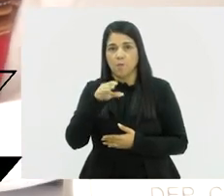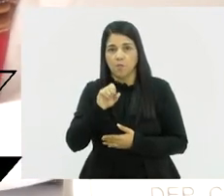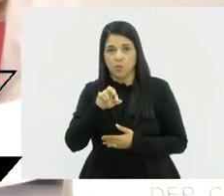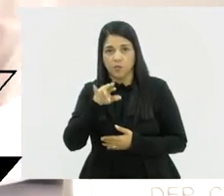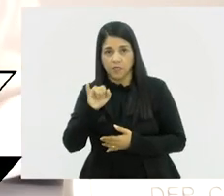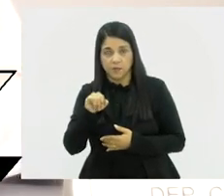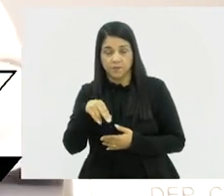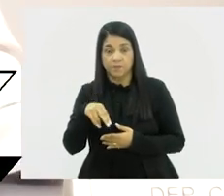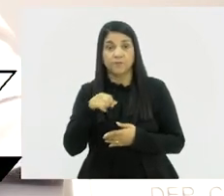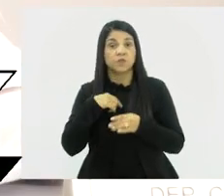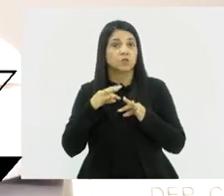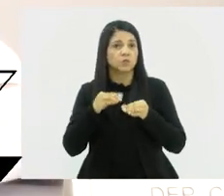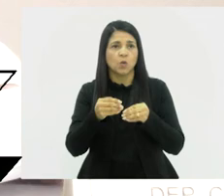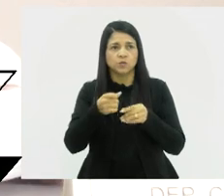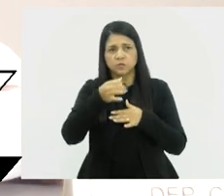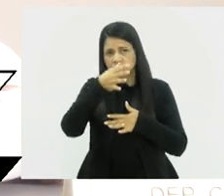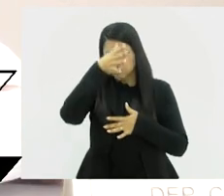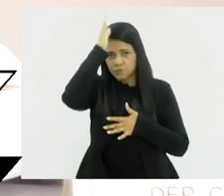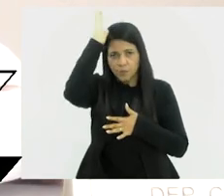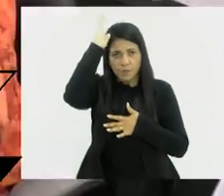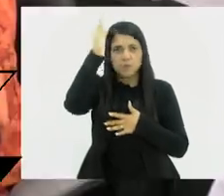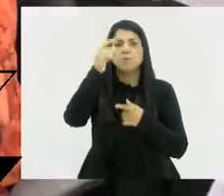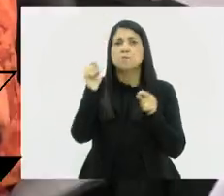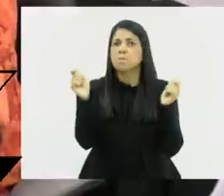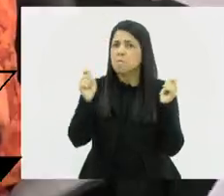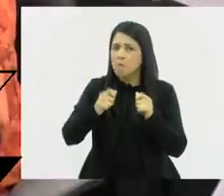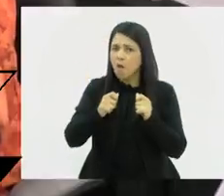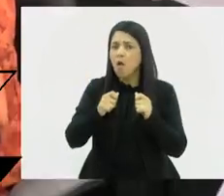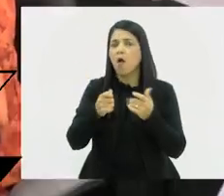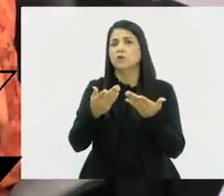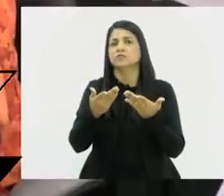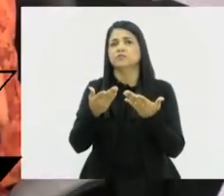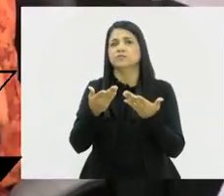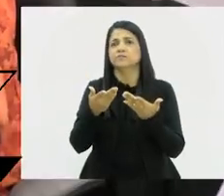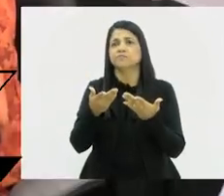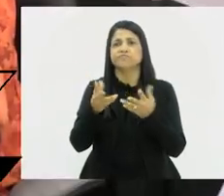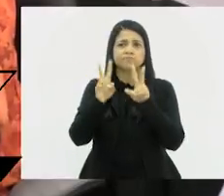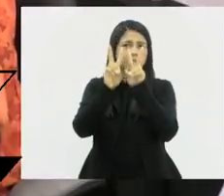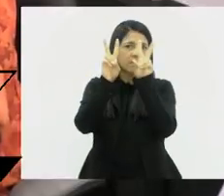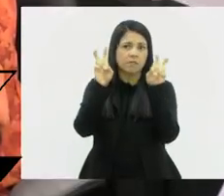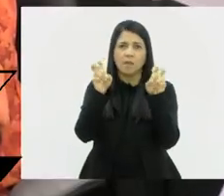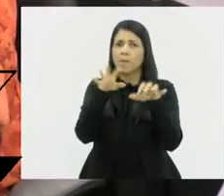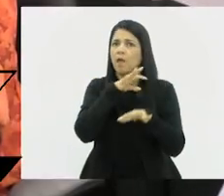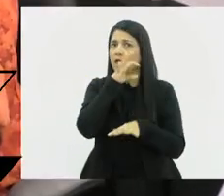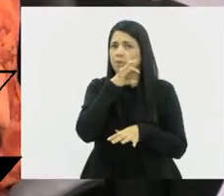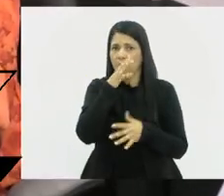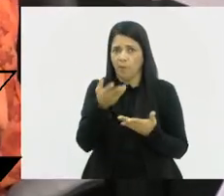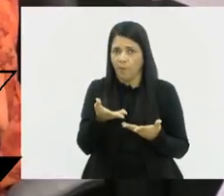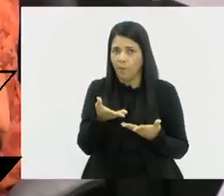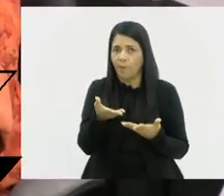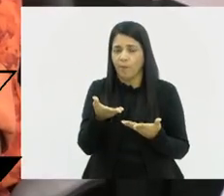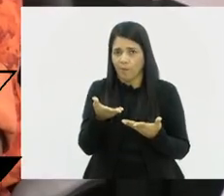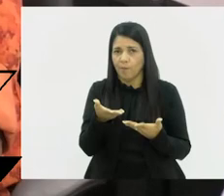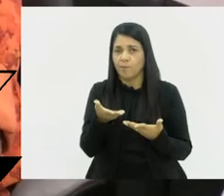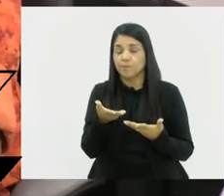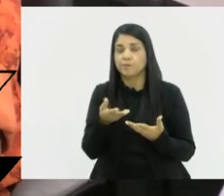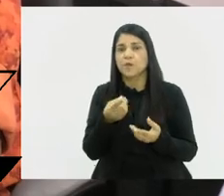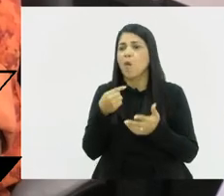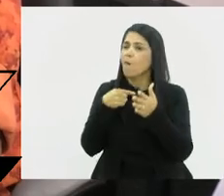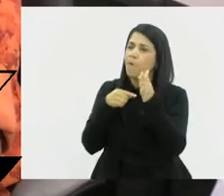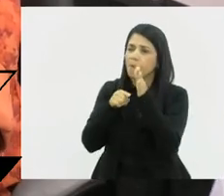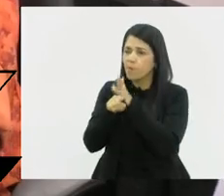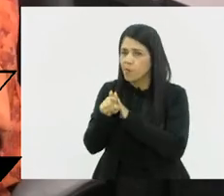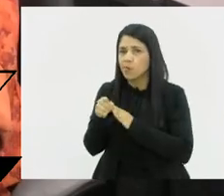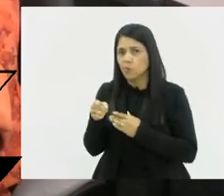todas as autoridades, a que mais lida diretamente com o assunto animais. E eu até pergunto a